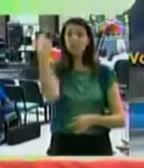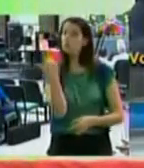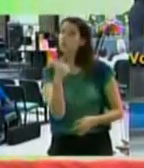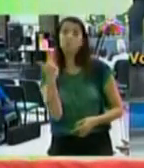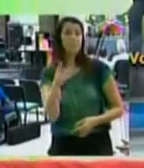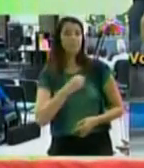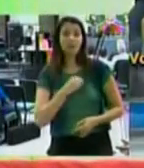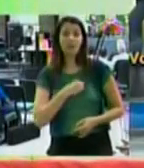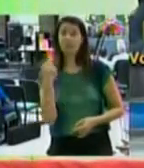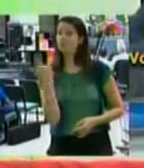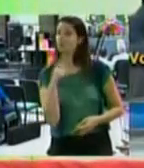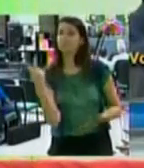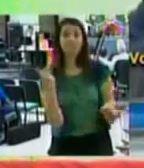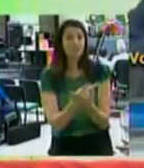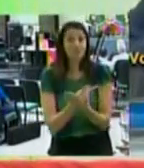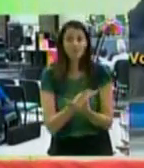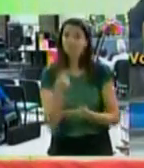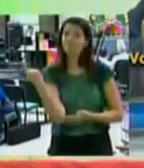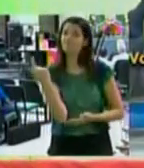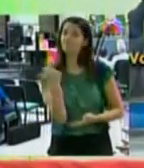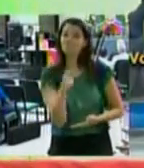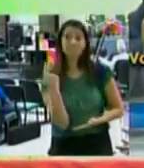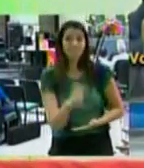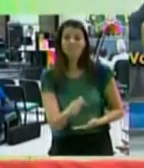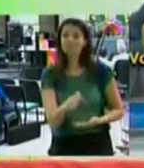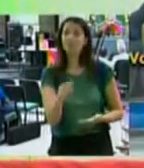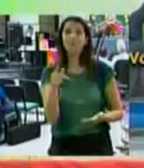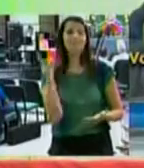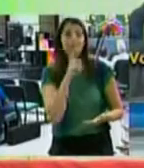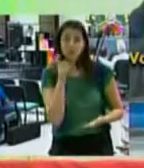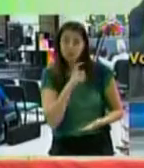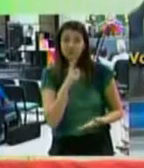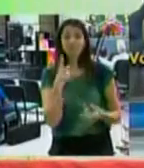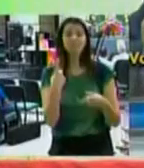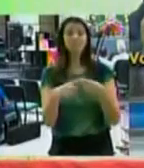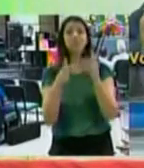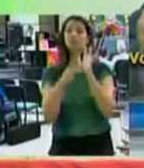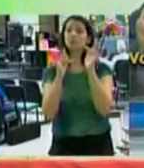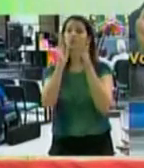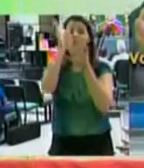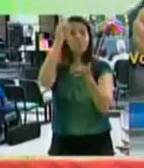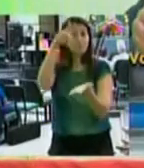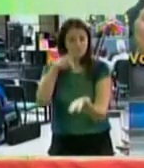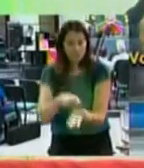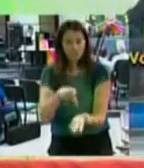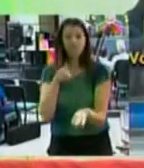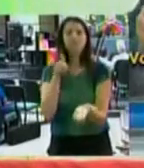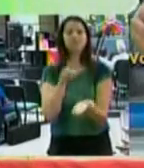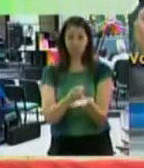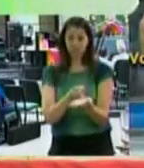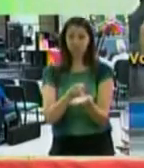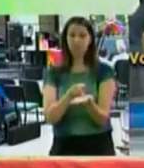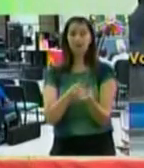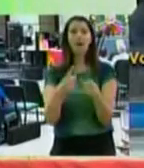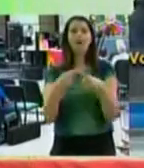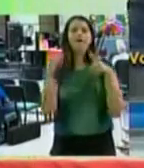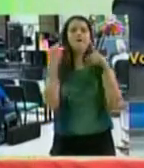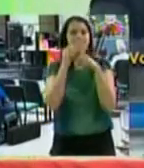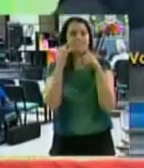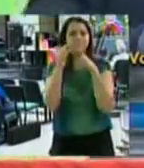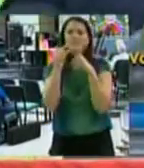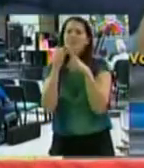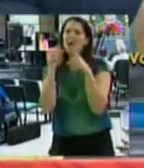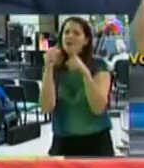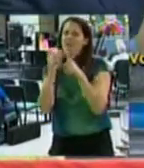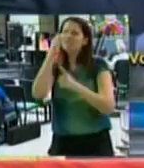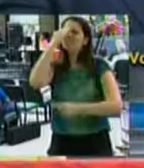não tem falhas e não tem máculas. Ele é verdadeiro. E como verdadeiro, as suas palavras são dignas